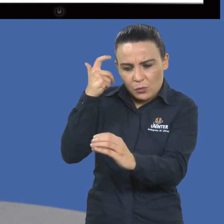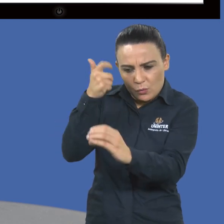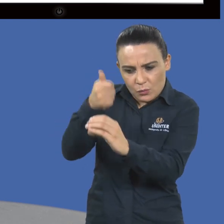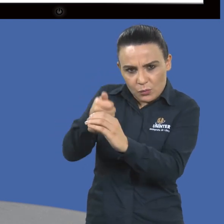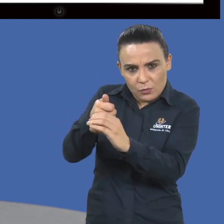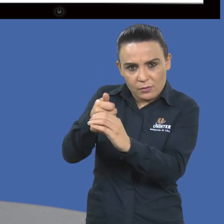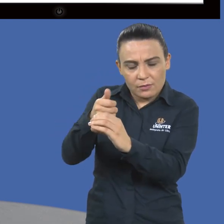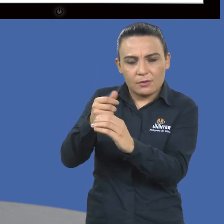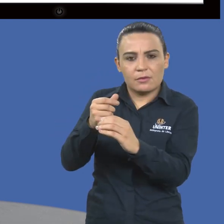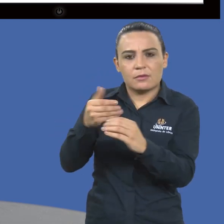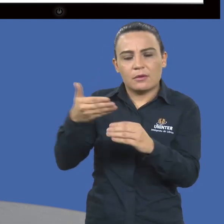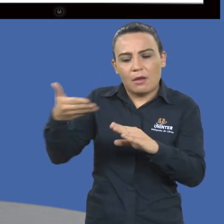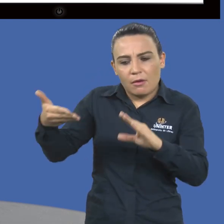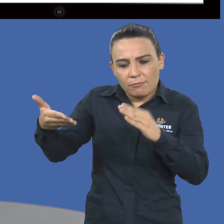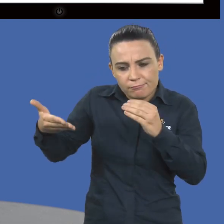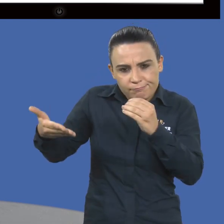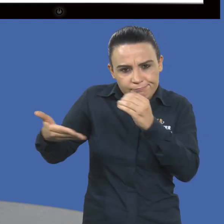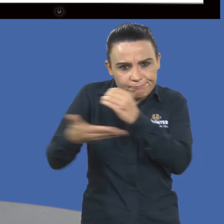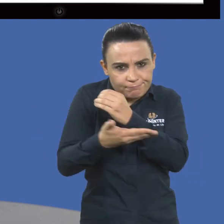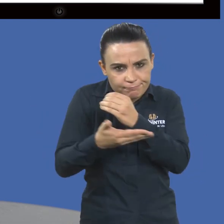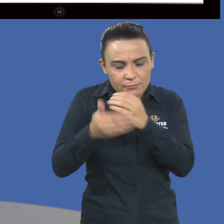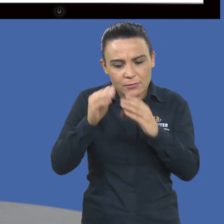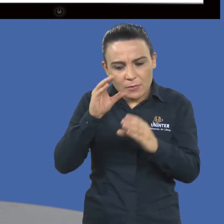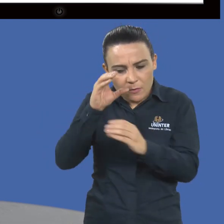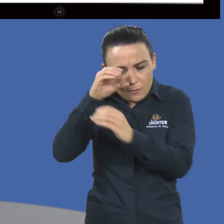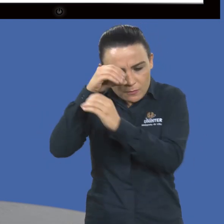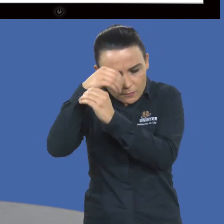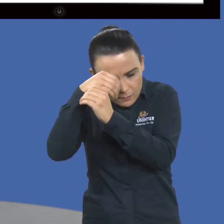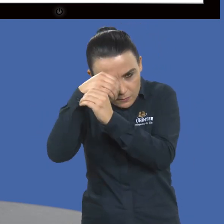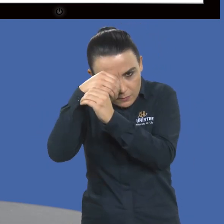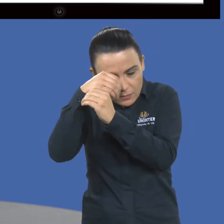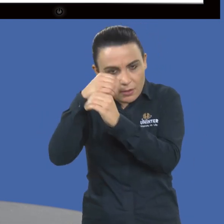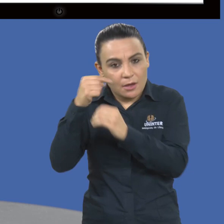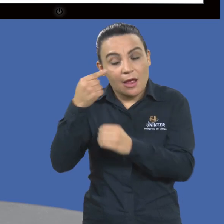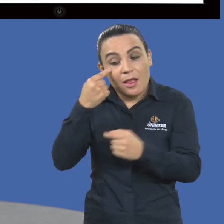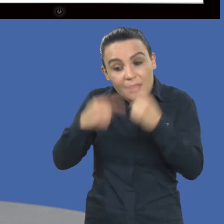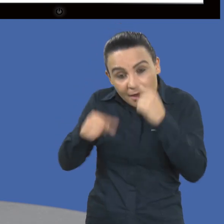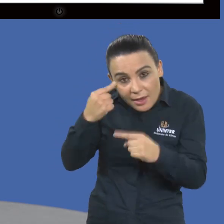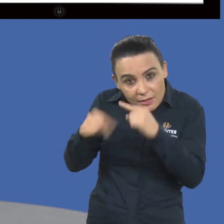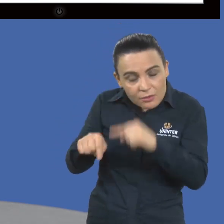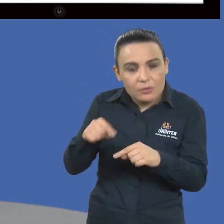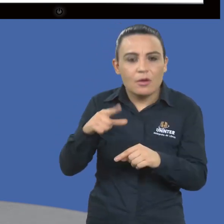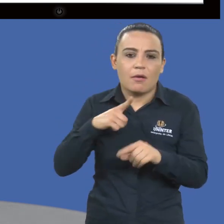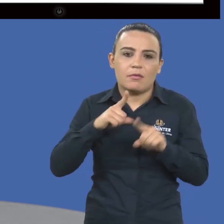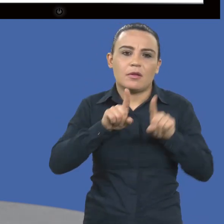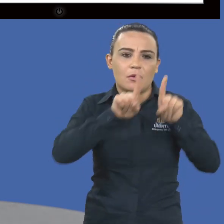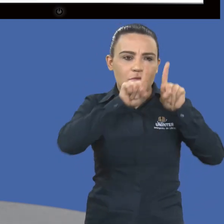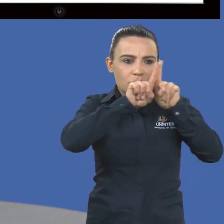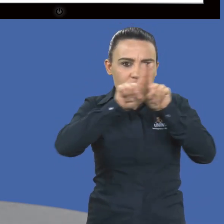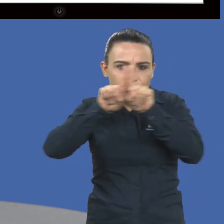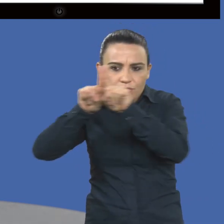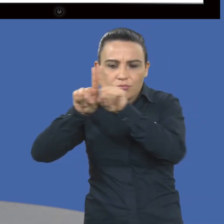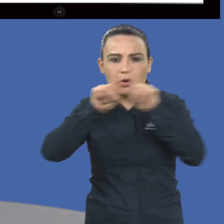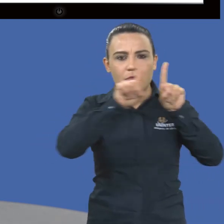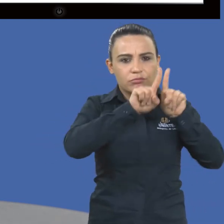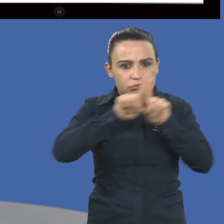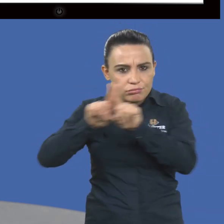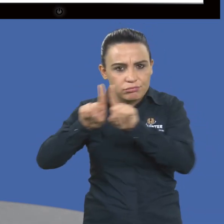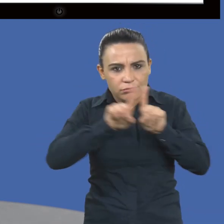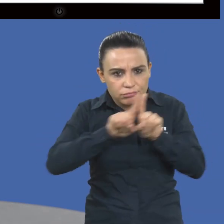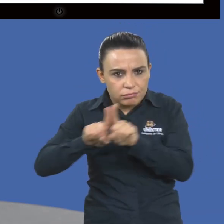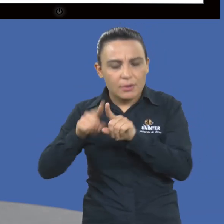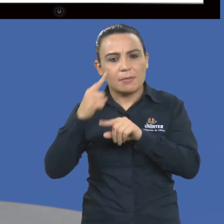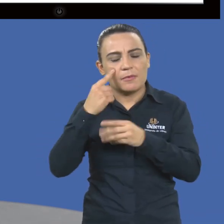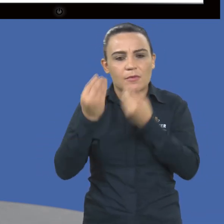você firmar o diagnóstico. Não é só, eu acho que pode ter porque tem isso, tem aquilo.